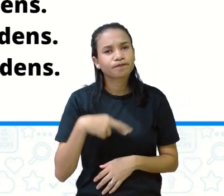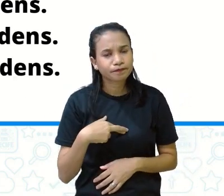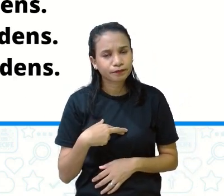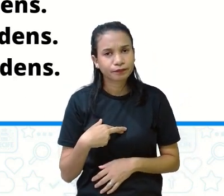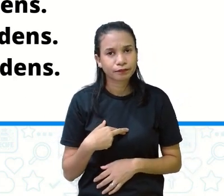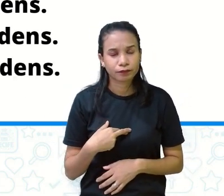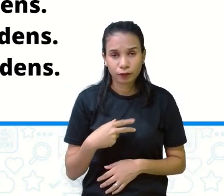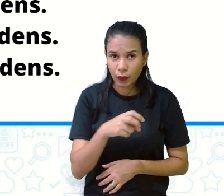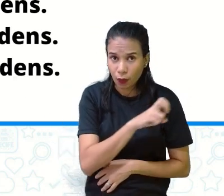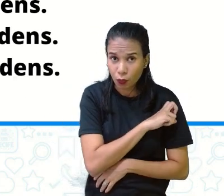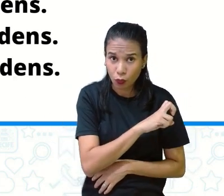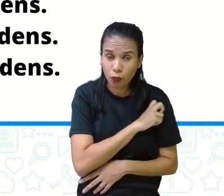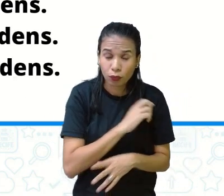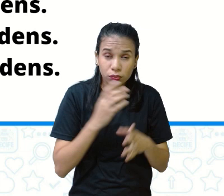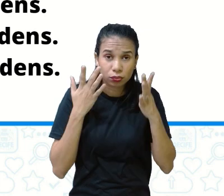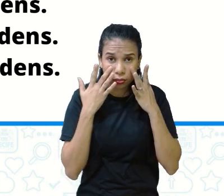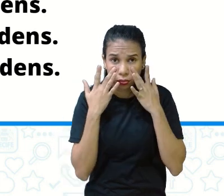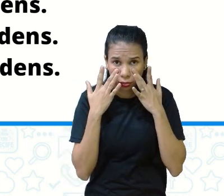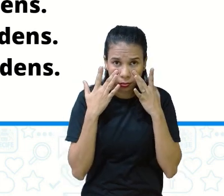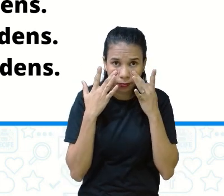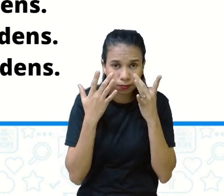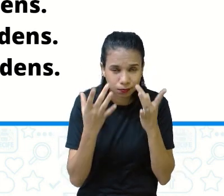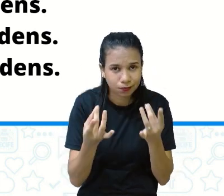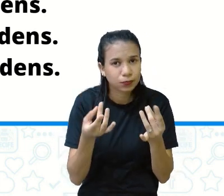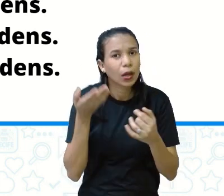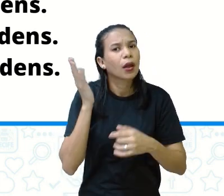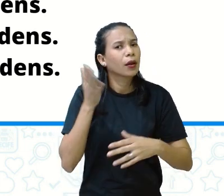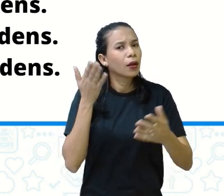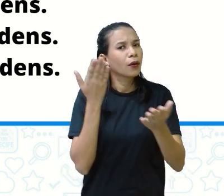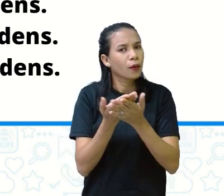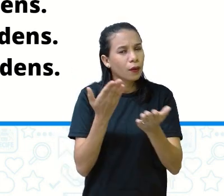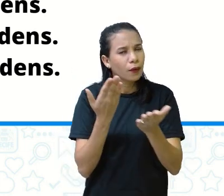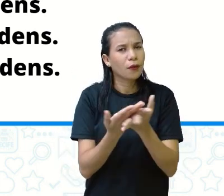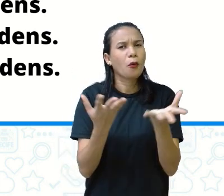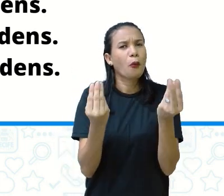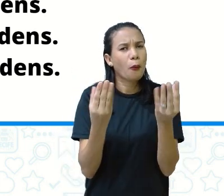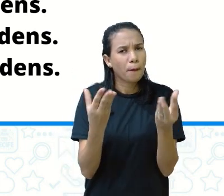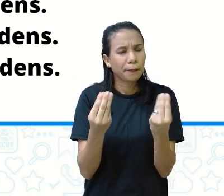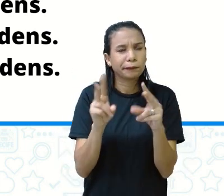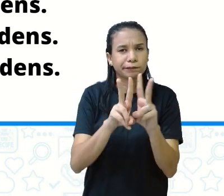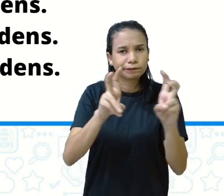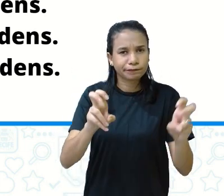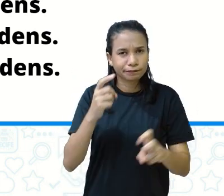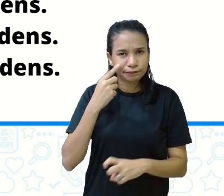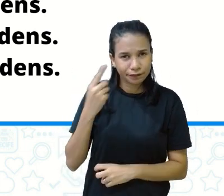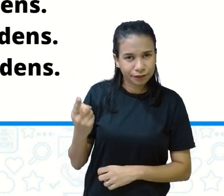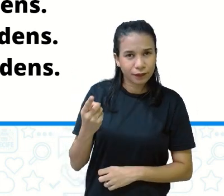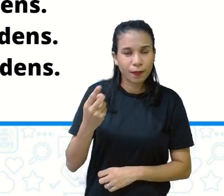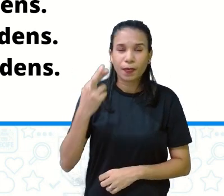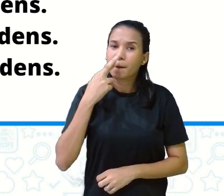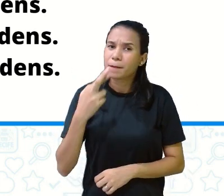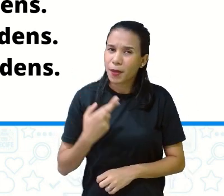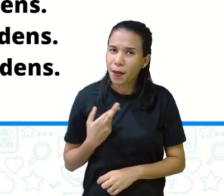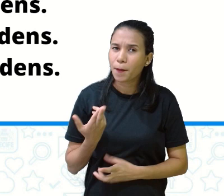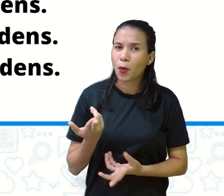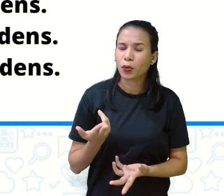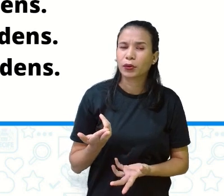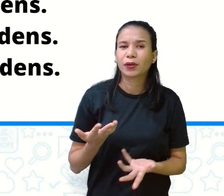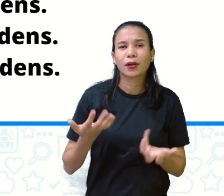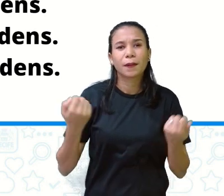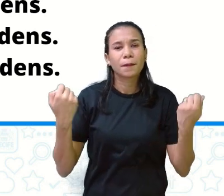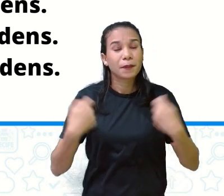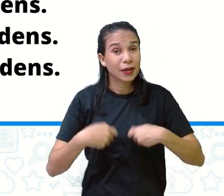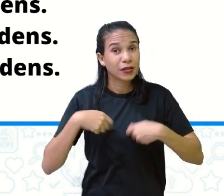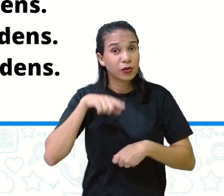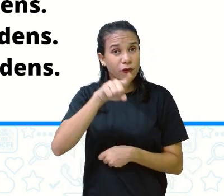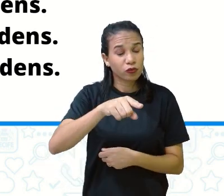responda, quinto ano, presta atenção, a gente já estudou bastante sobre isso. Responde para mim, eu quero que você